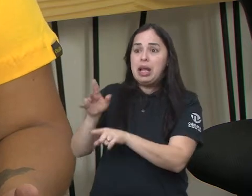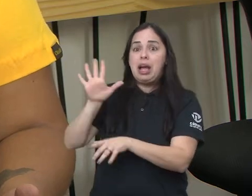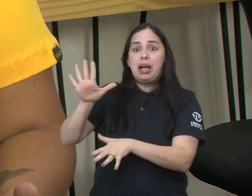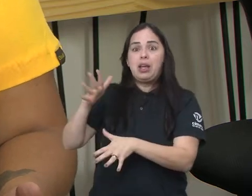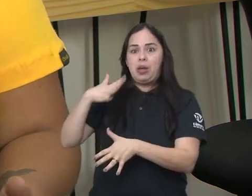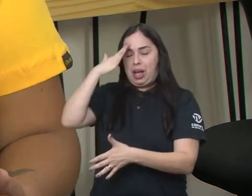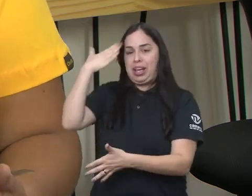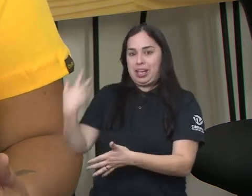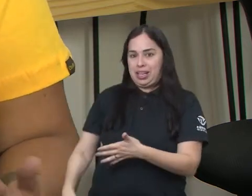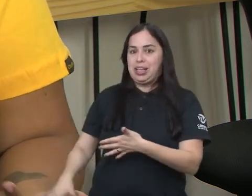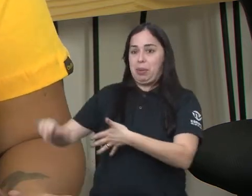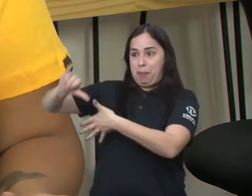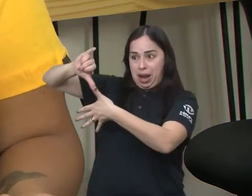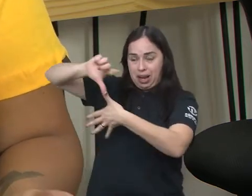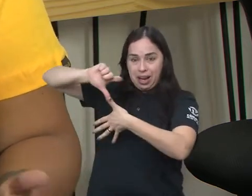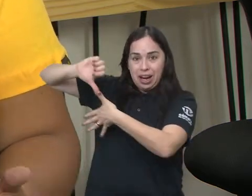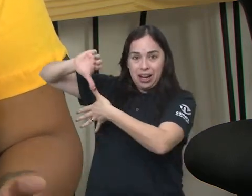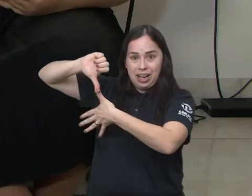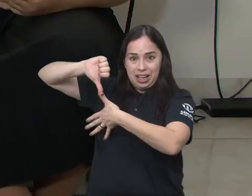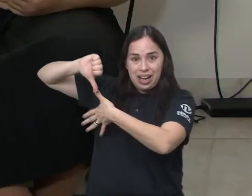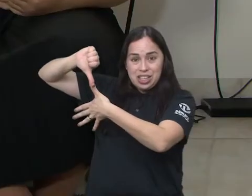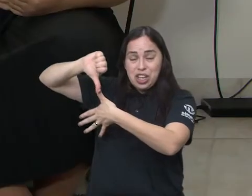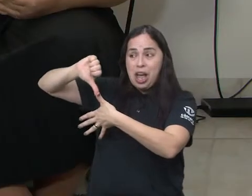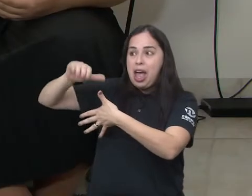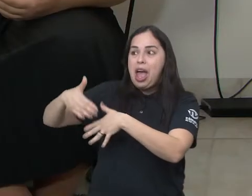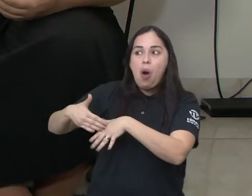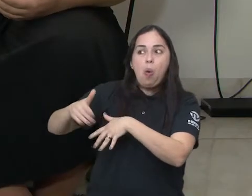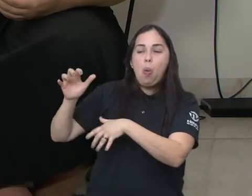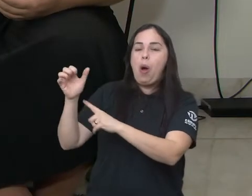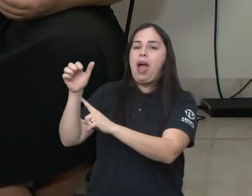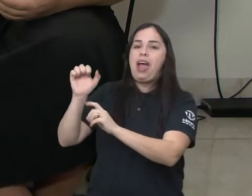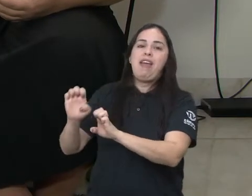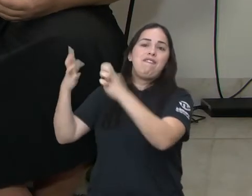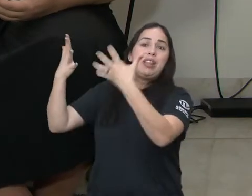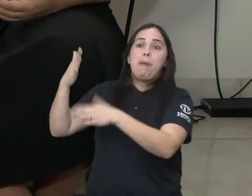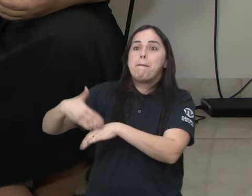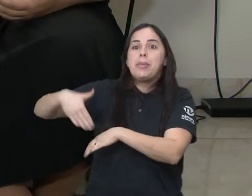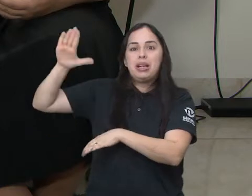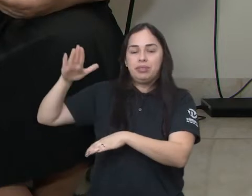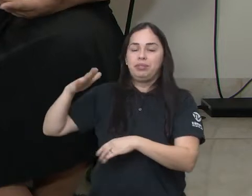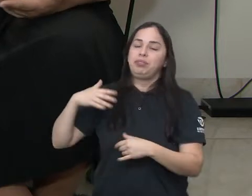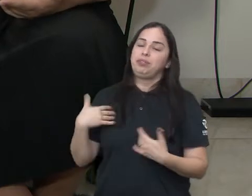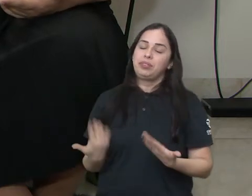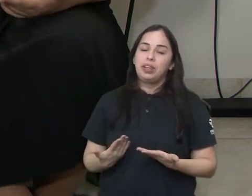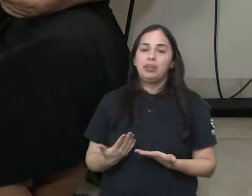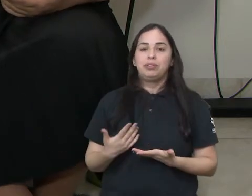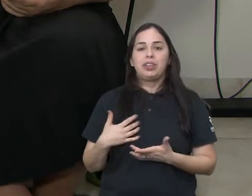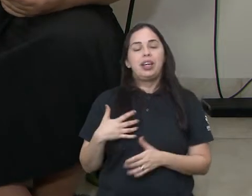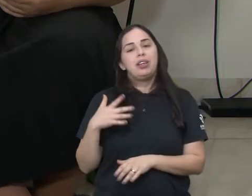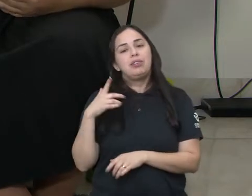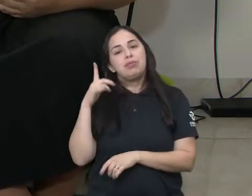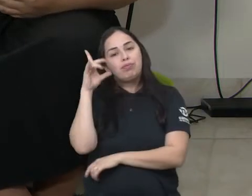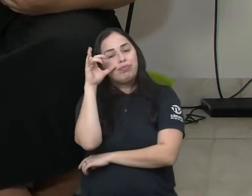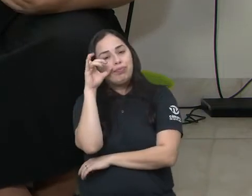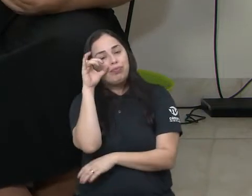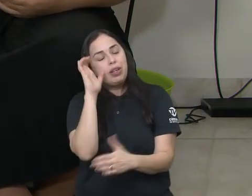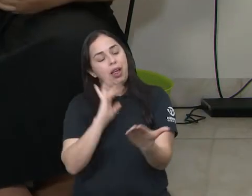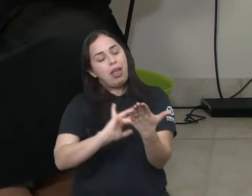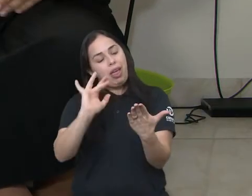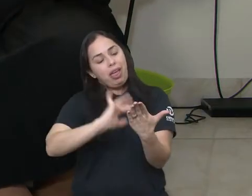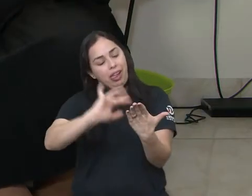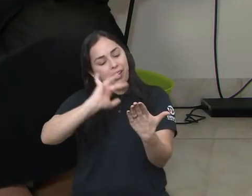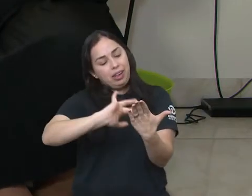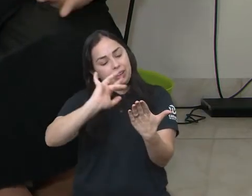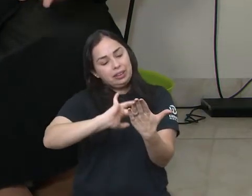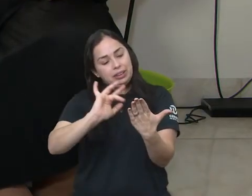tenho certeza que ele é um dos maiores eventos, sem dúvida. Só que para participar disso, eu tava lá no meu Instagram abandonado,